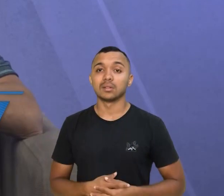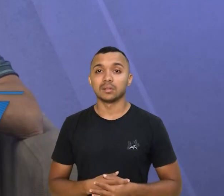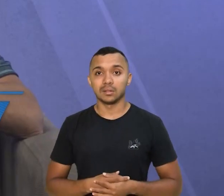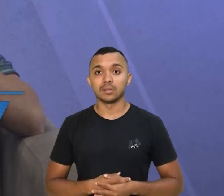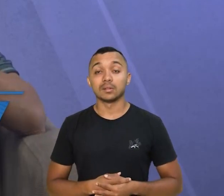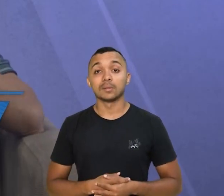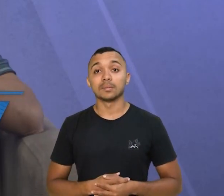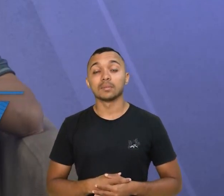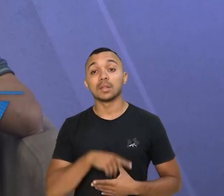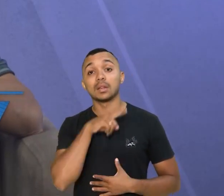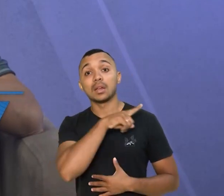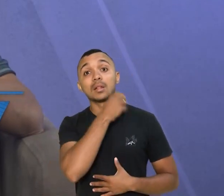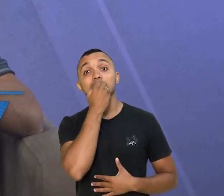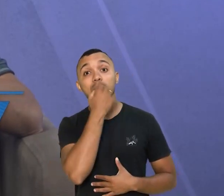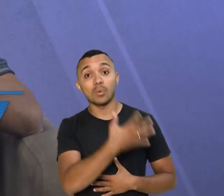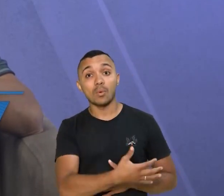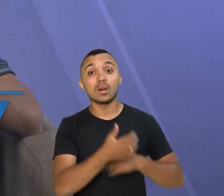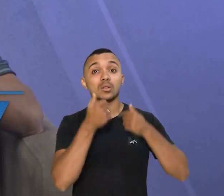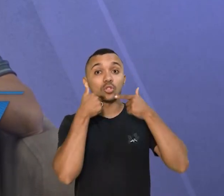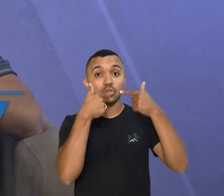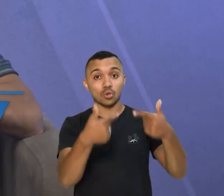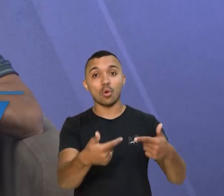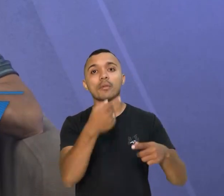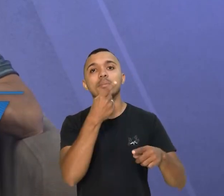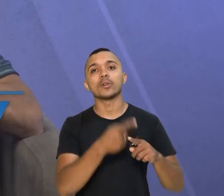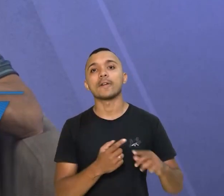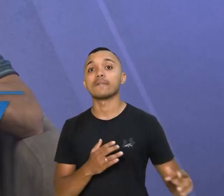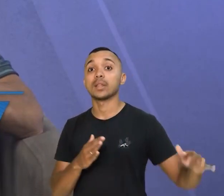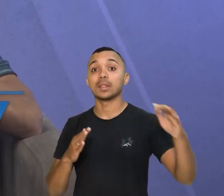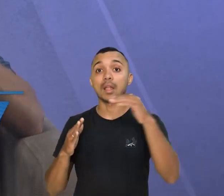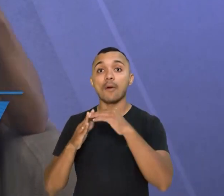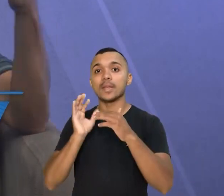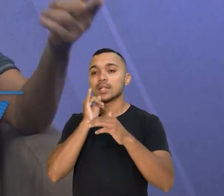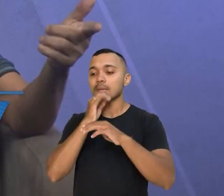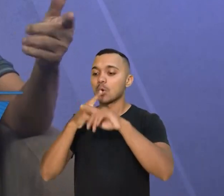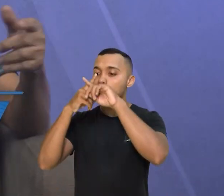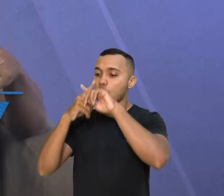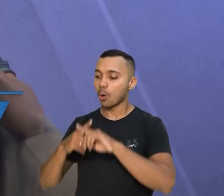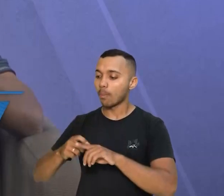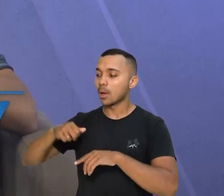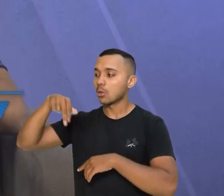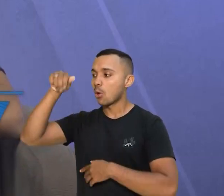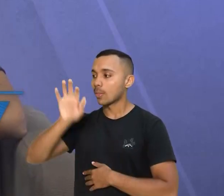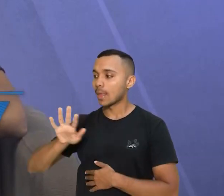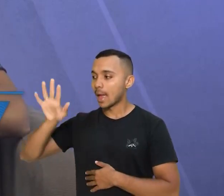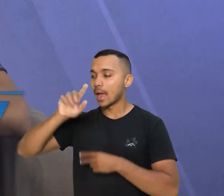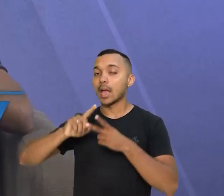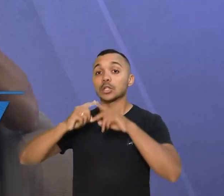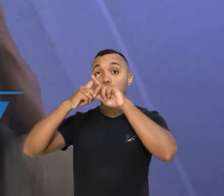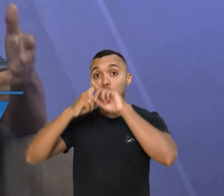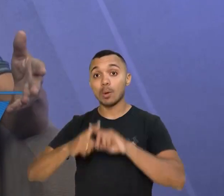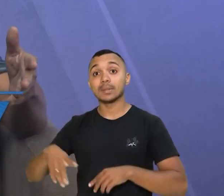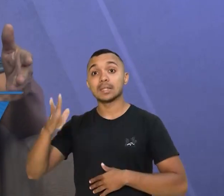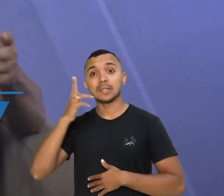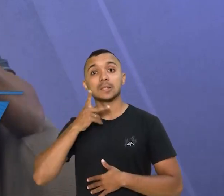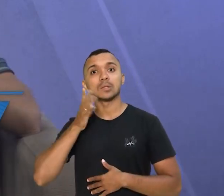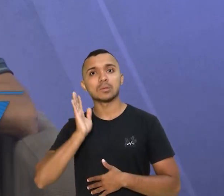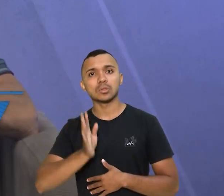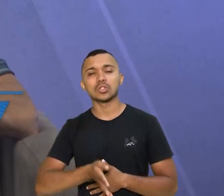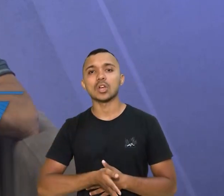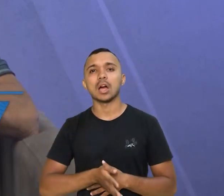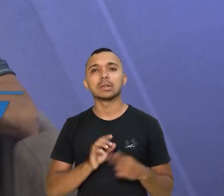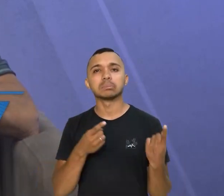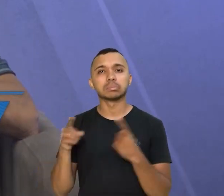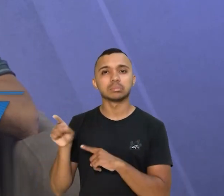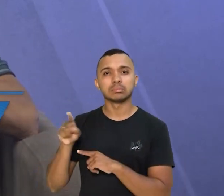sua sorte, que foram nos mata-matas da Copa do Nordeste e no Campeonato Cearense, coincidentemente os dois contra o